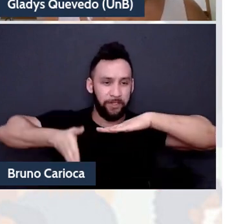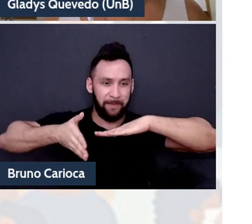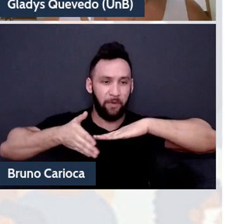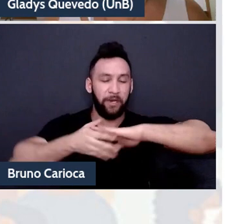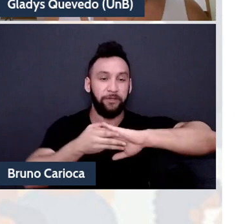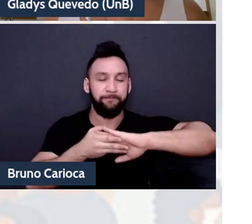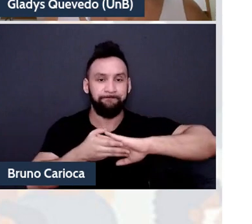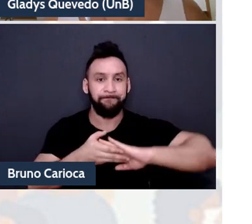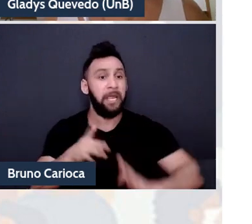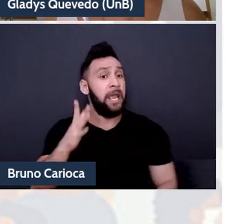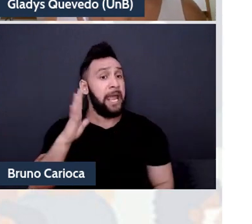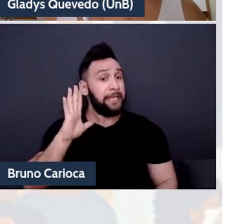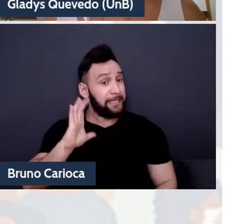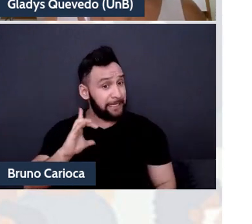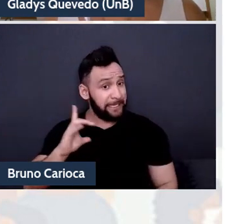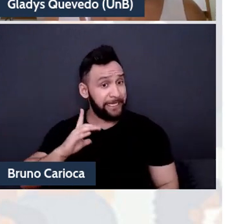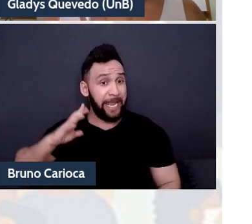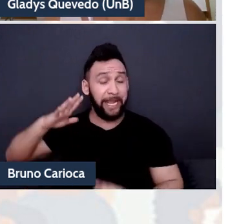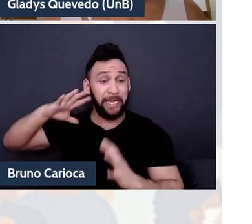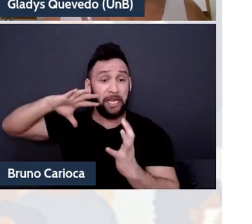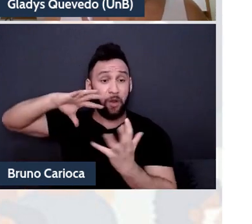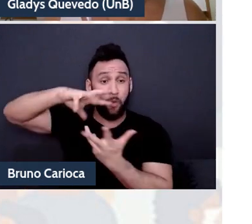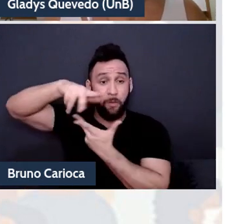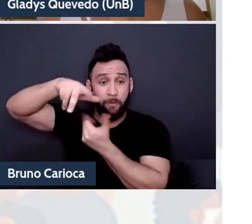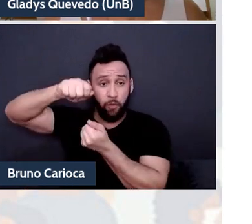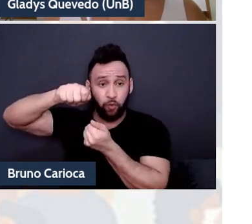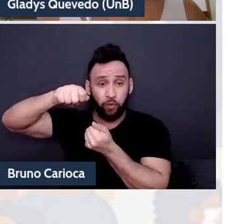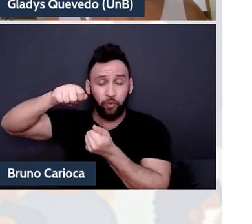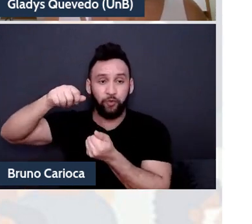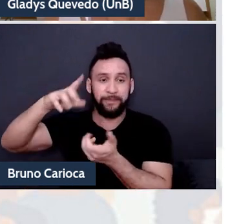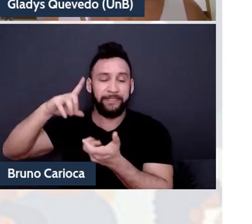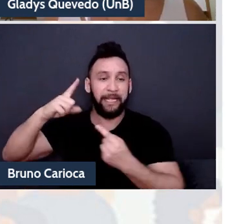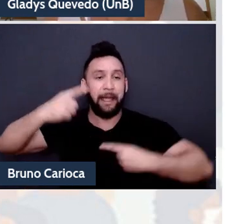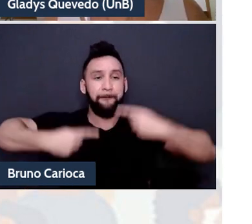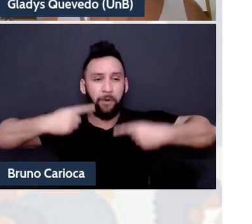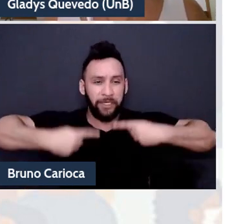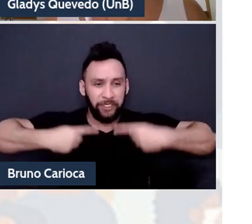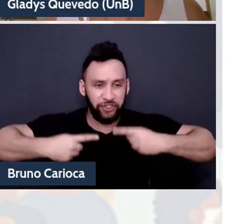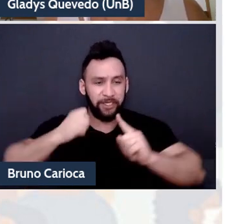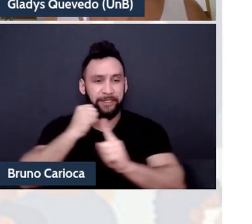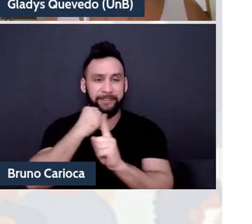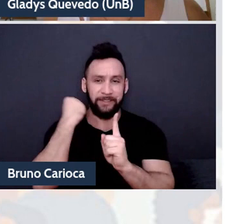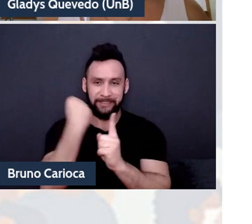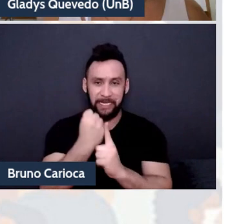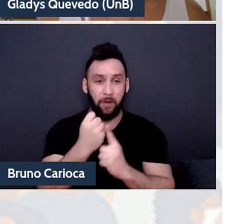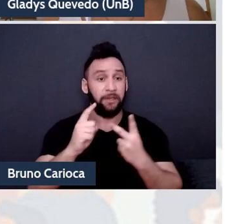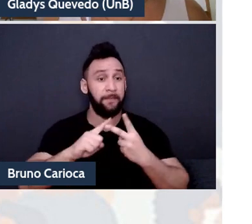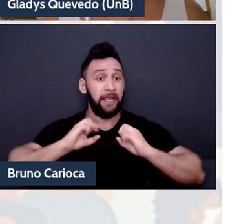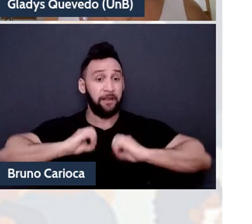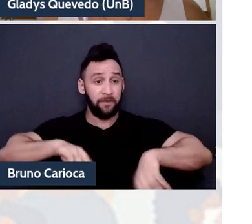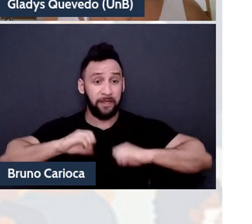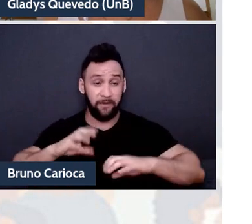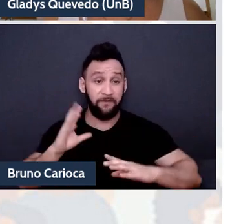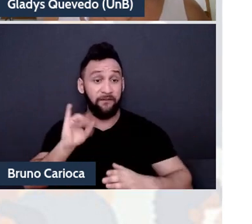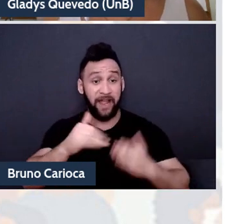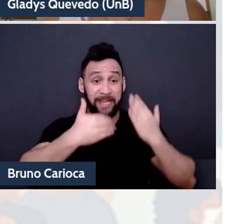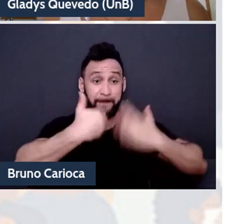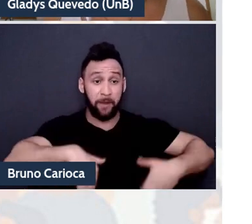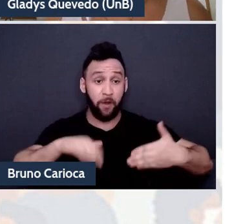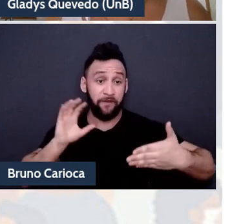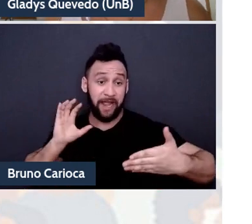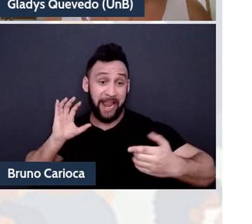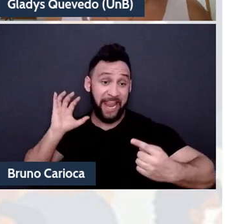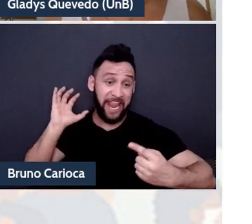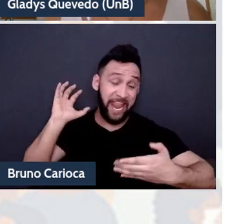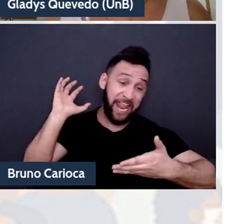econômico, político, social e educacional, né? Outro princípio é que o uso que se faz dos exames e